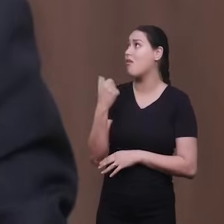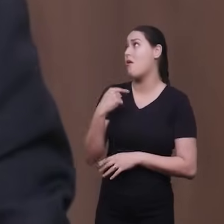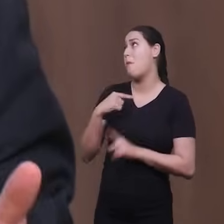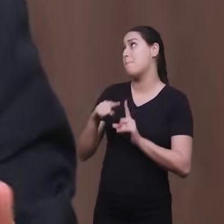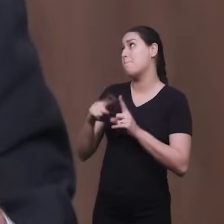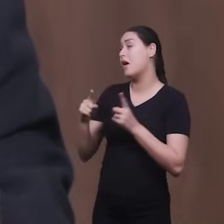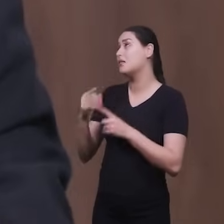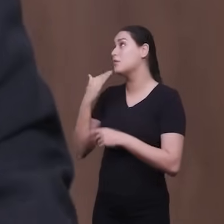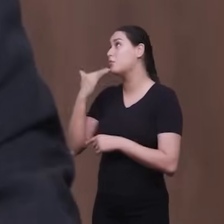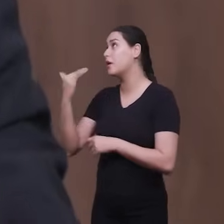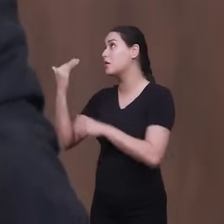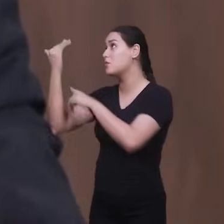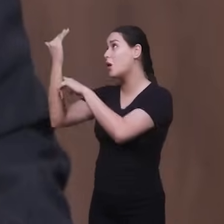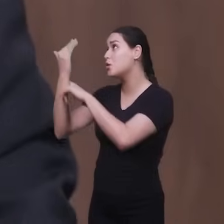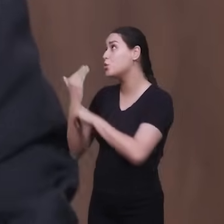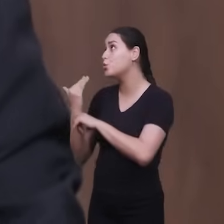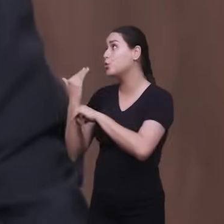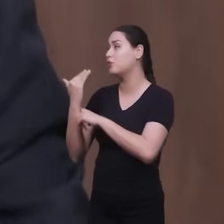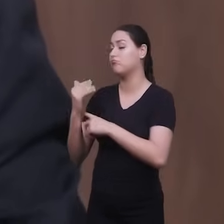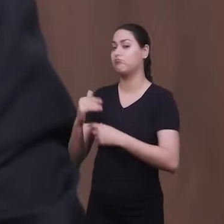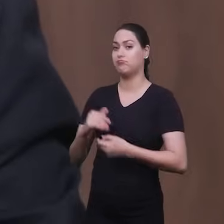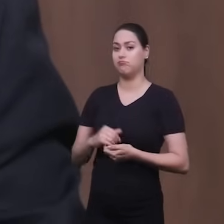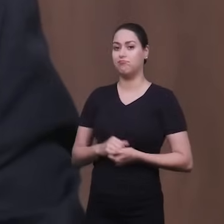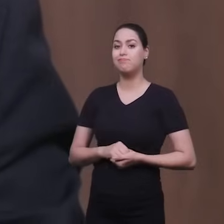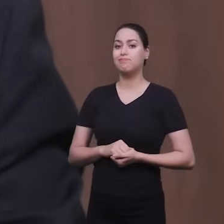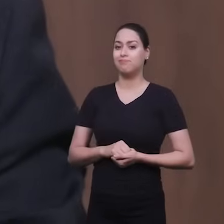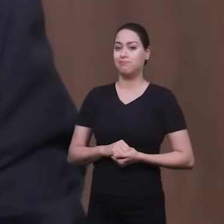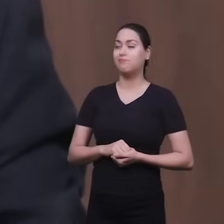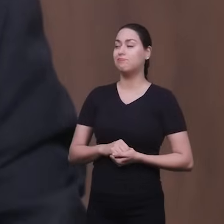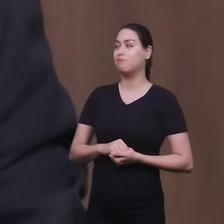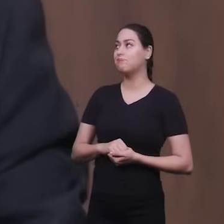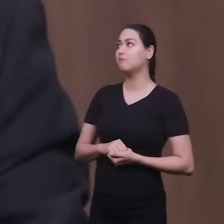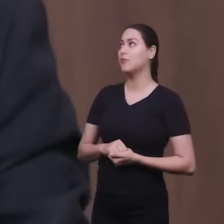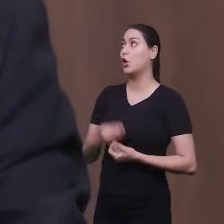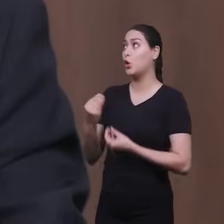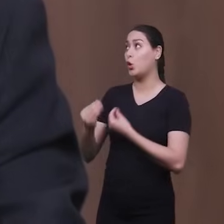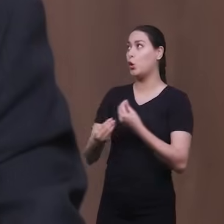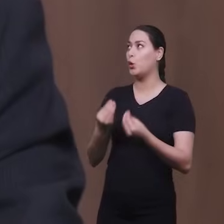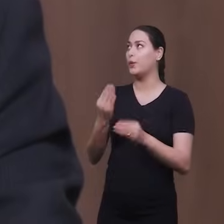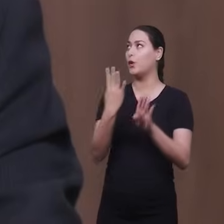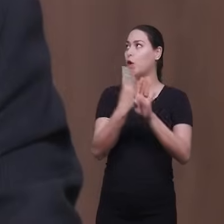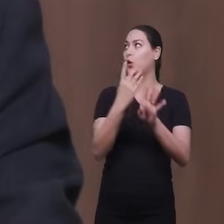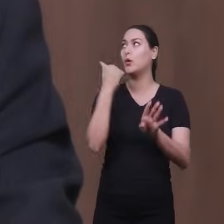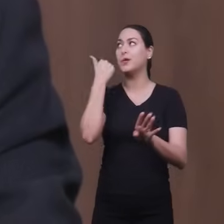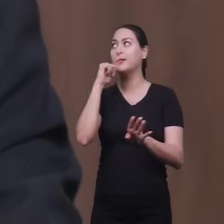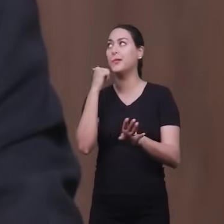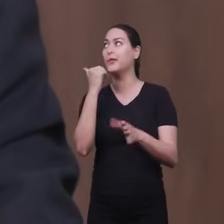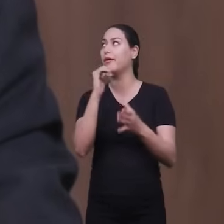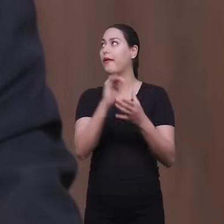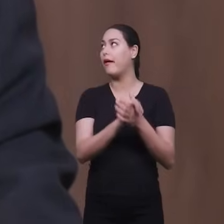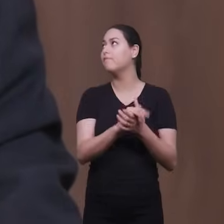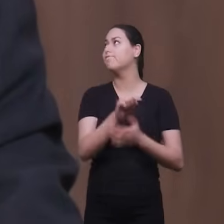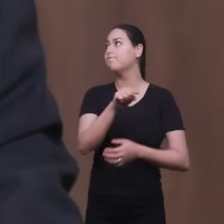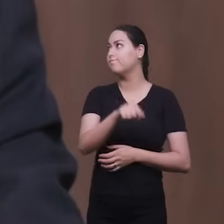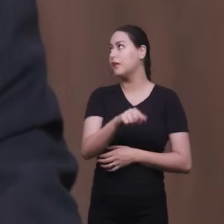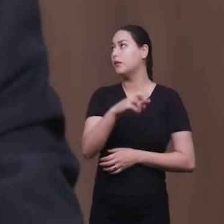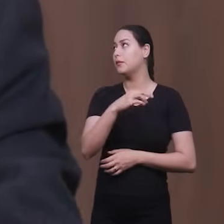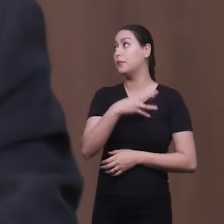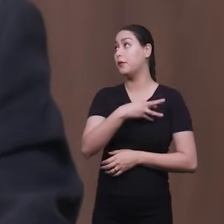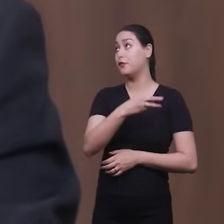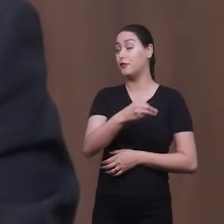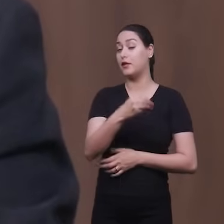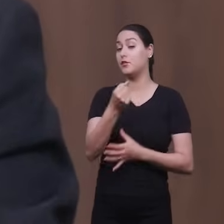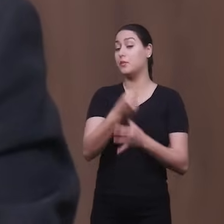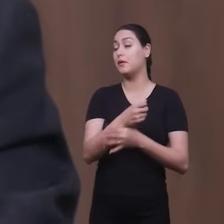Lógico que ele sabia fazer e sabe fazer Ofício mordomo dele mas senhor tá aqui diante de ti a minha missão se eu faço prosperar